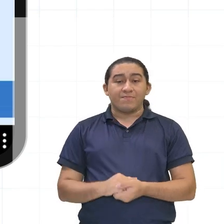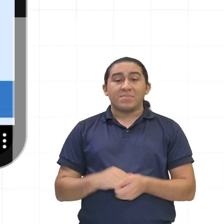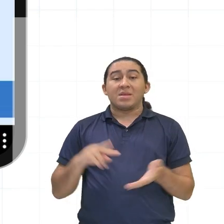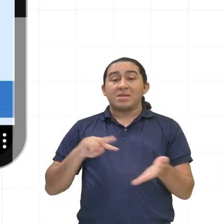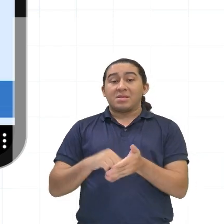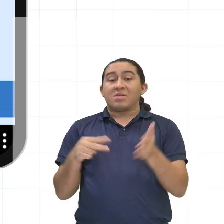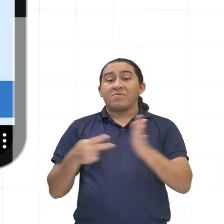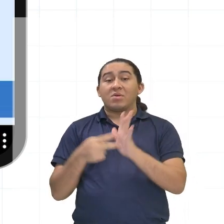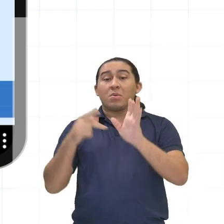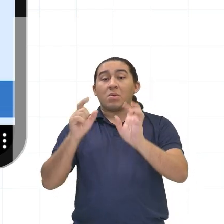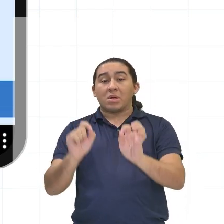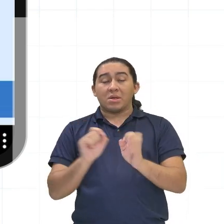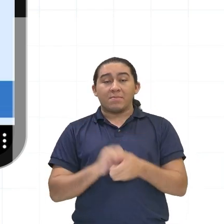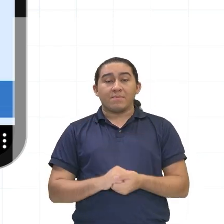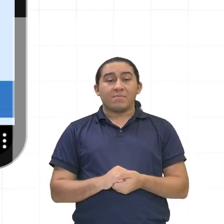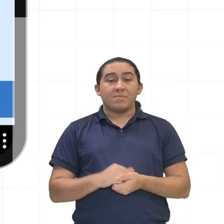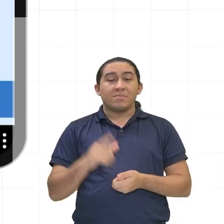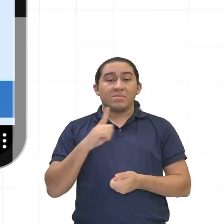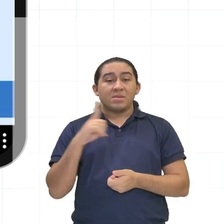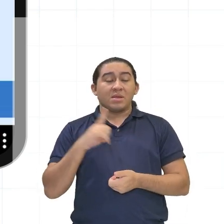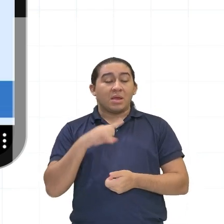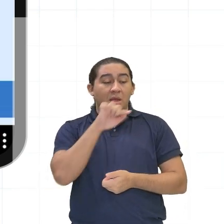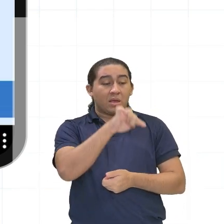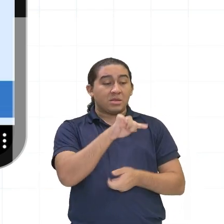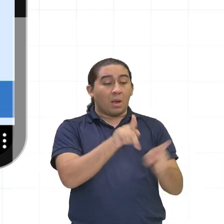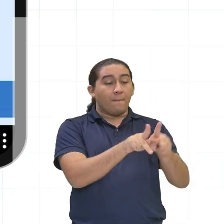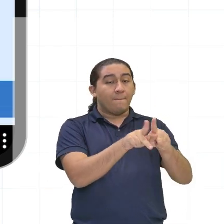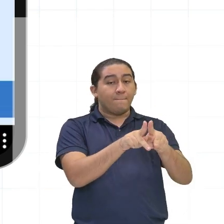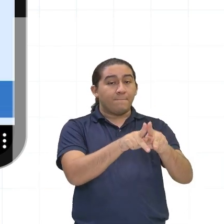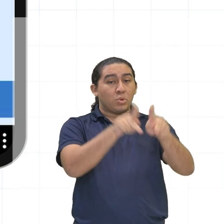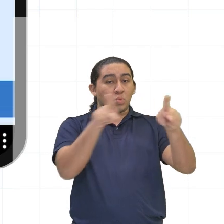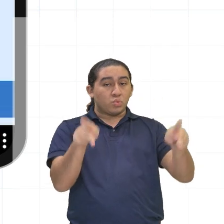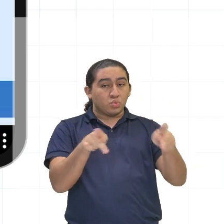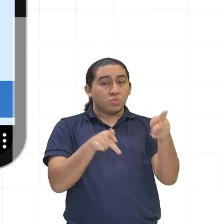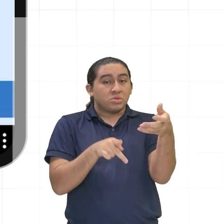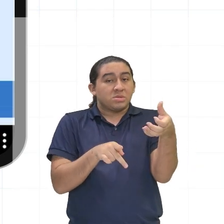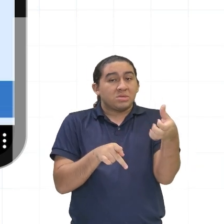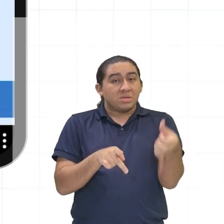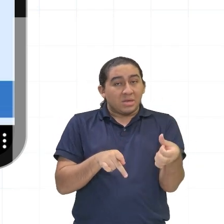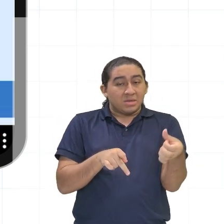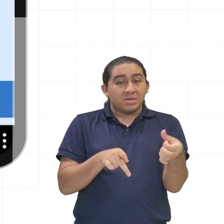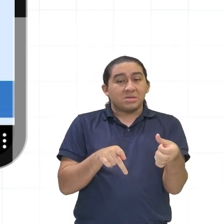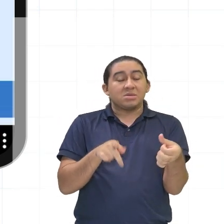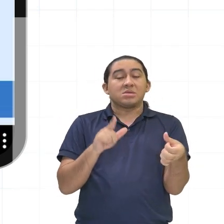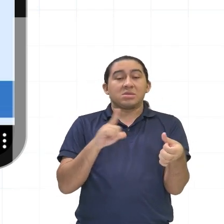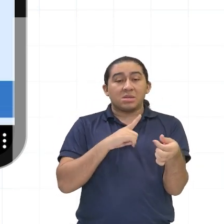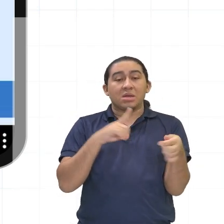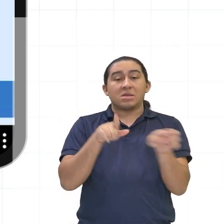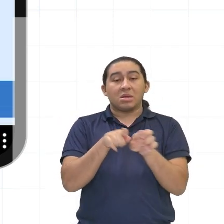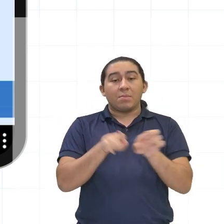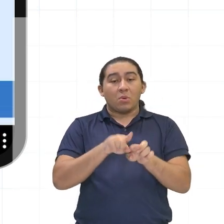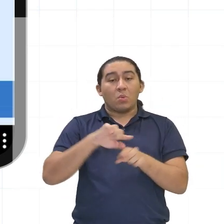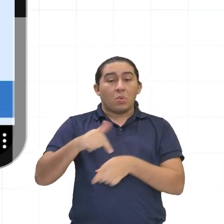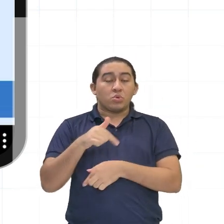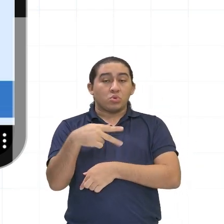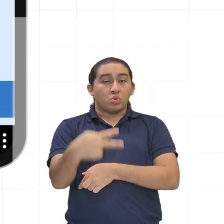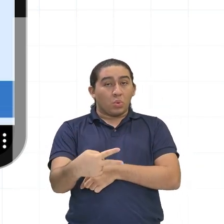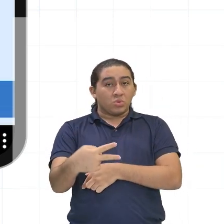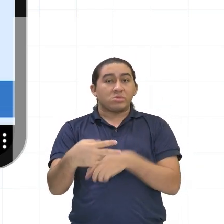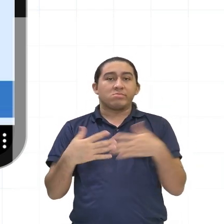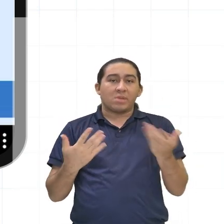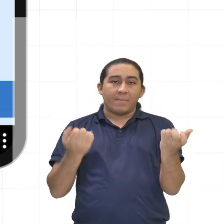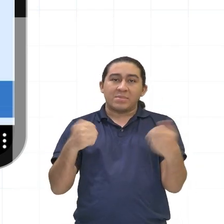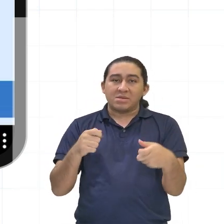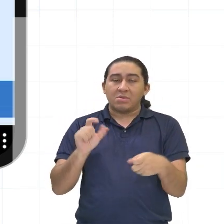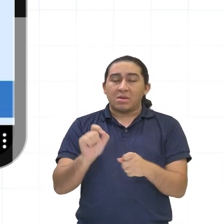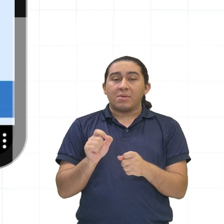que eu tenho 6 do lado do produto e eu tenho 2 do lado do reagente. Então, eu vou olhar do lado do